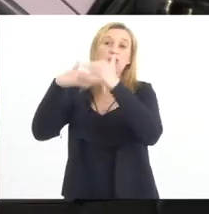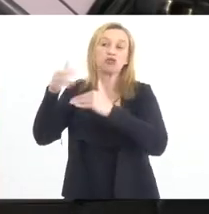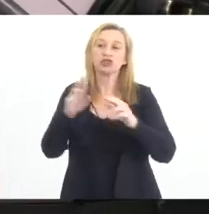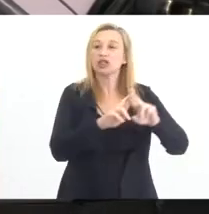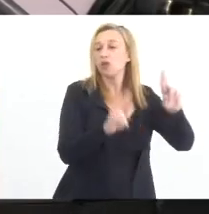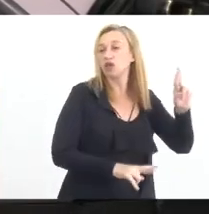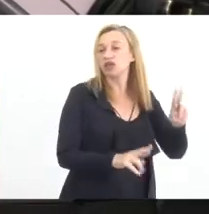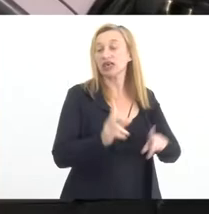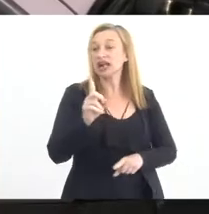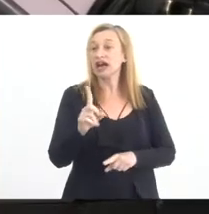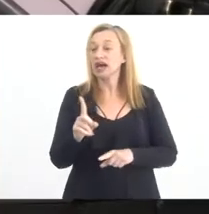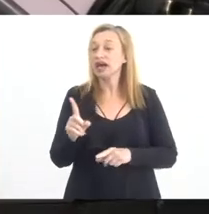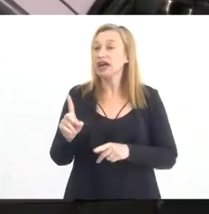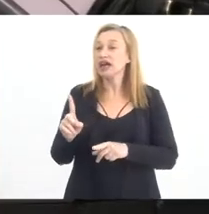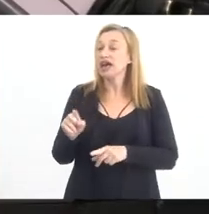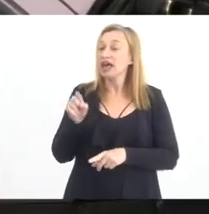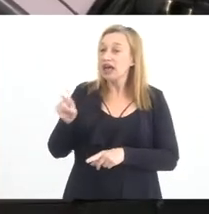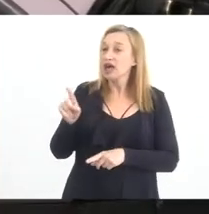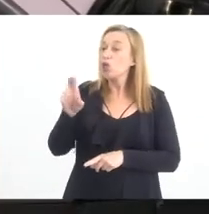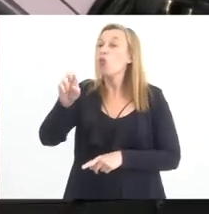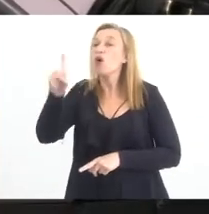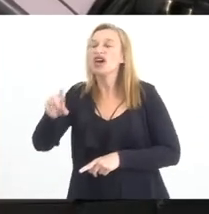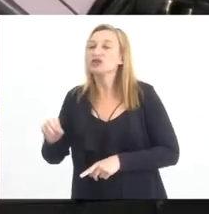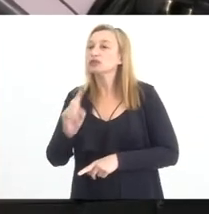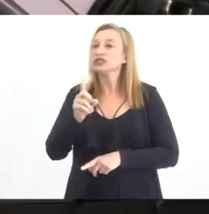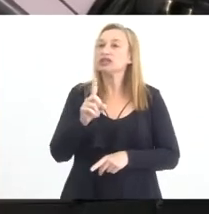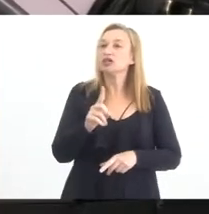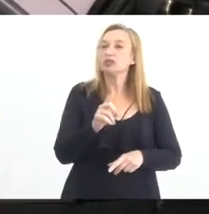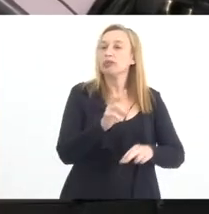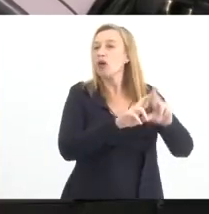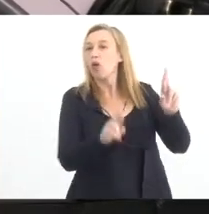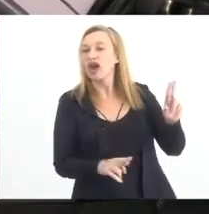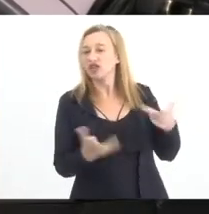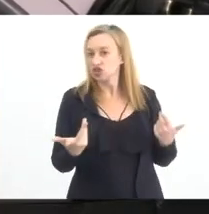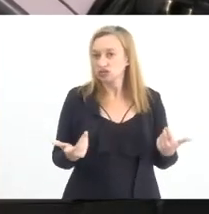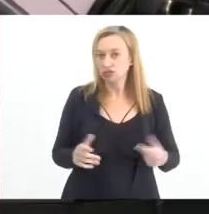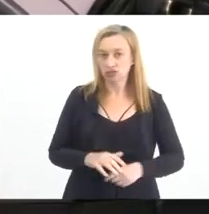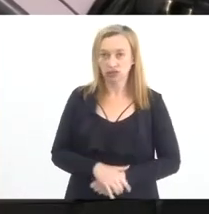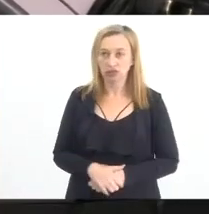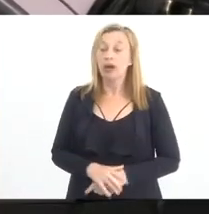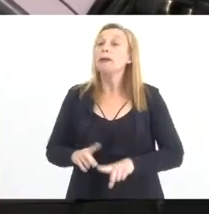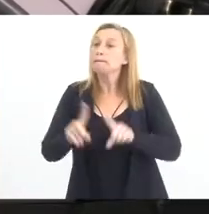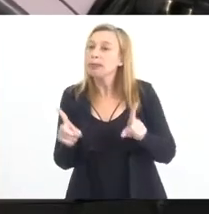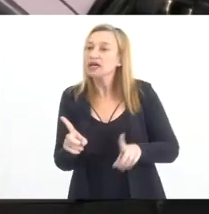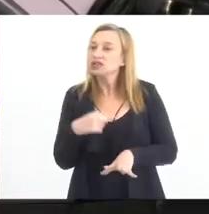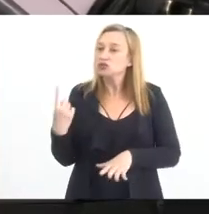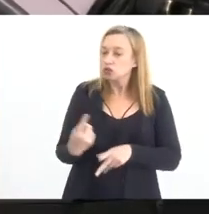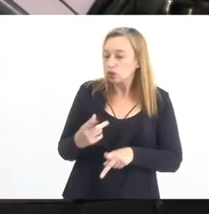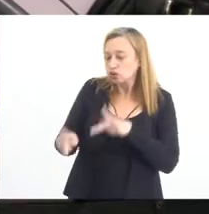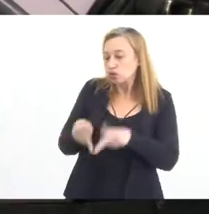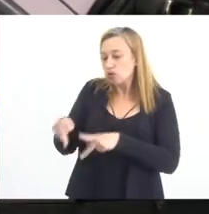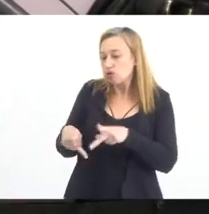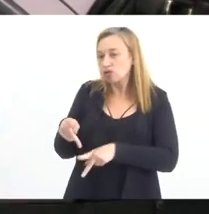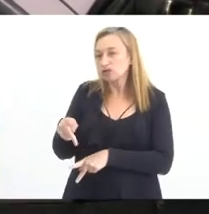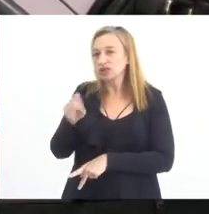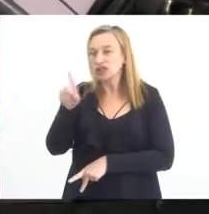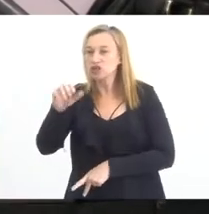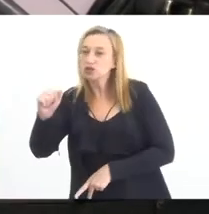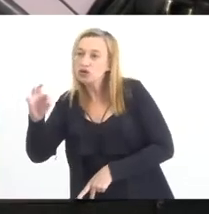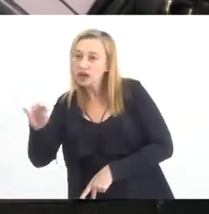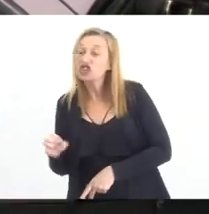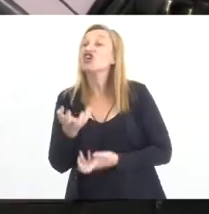para ter a UESO e não a UERJ, sem demérito nenhum para a UERJ, sem demérito nenhum para a UERJ, mas a nossa população da Zona Oeste